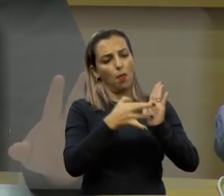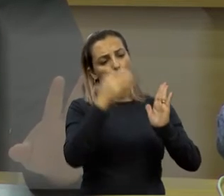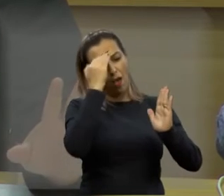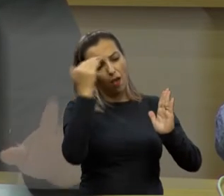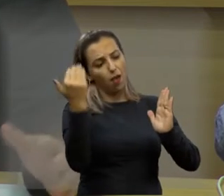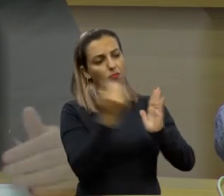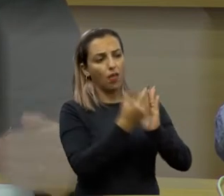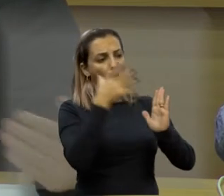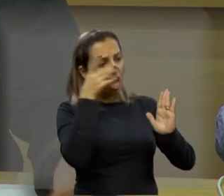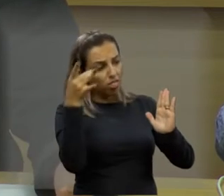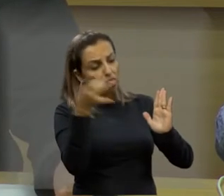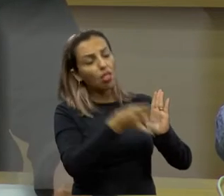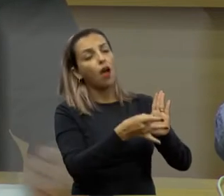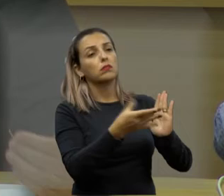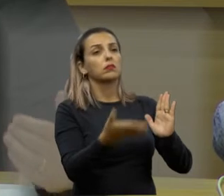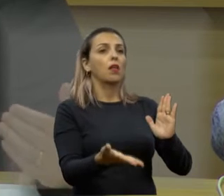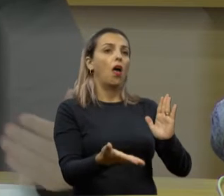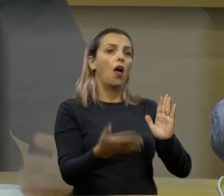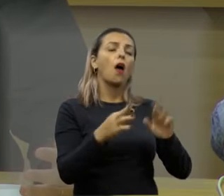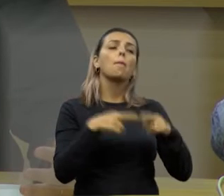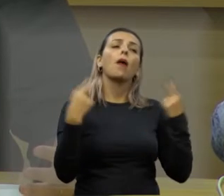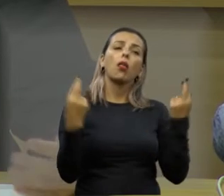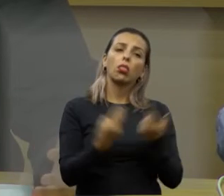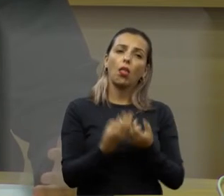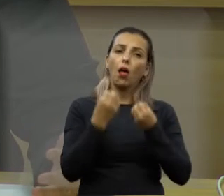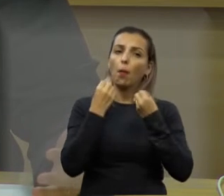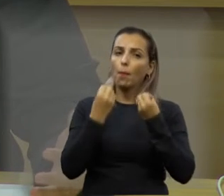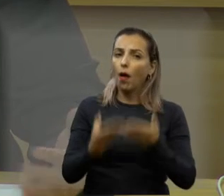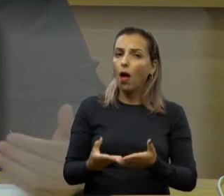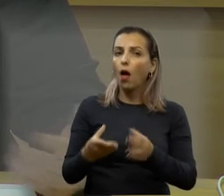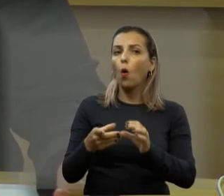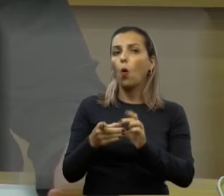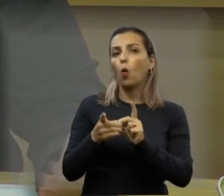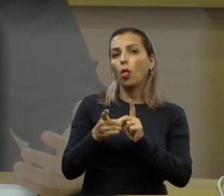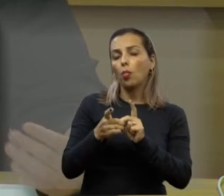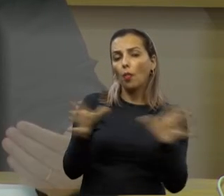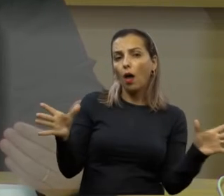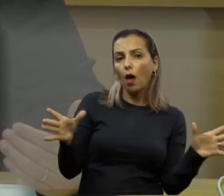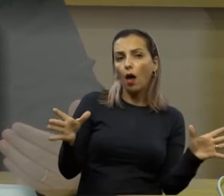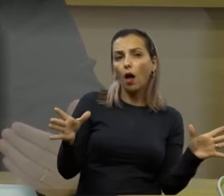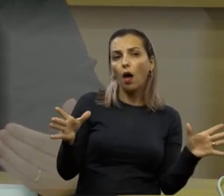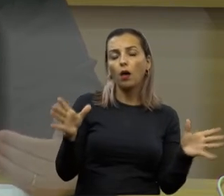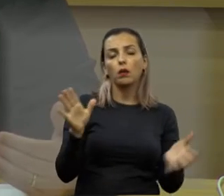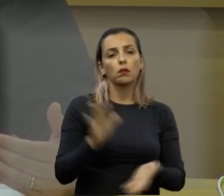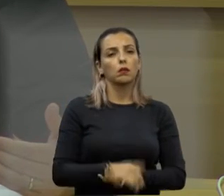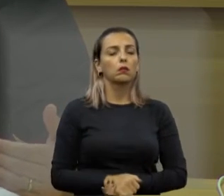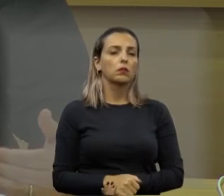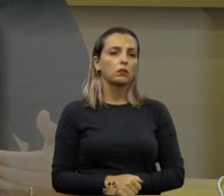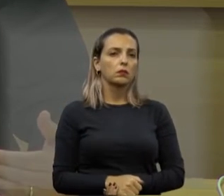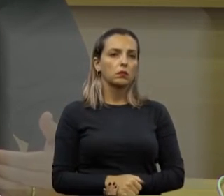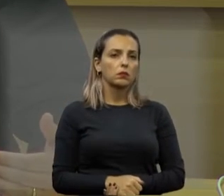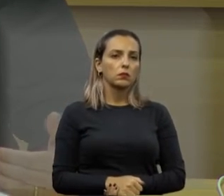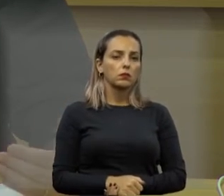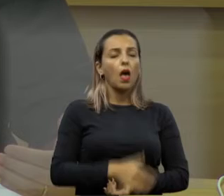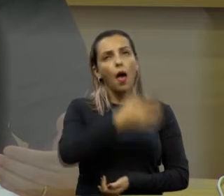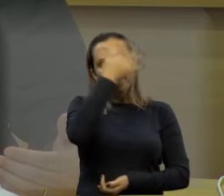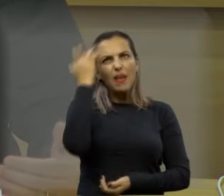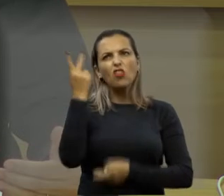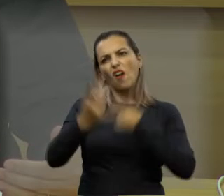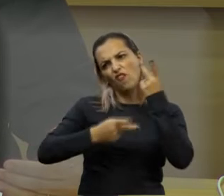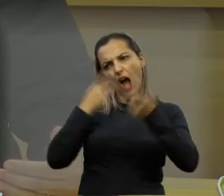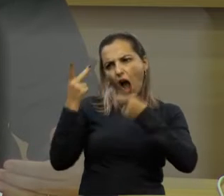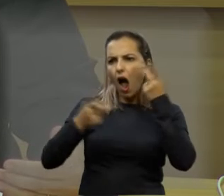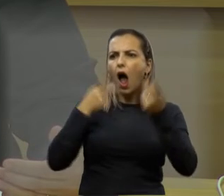todo Desculpa aí a gente quer fazer uma boa sessão você democrático mas o Regimento porque tem gente que tá falando